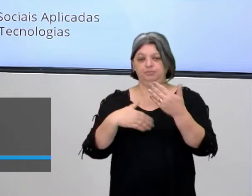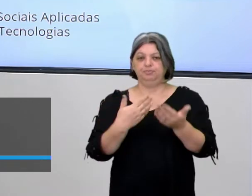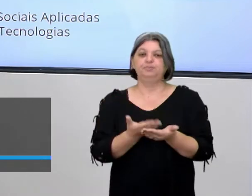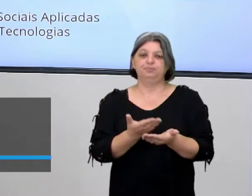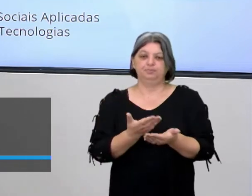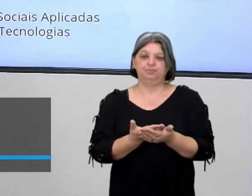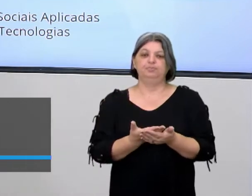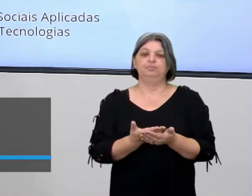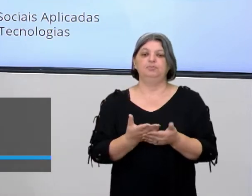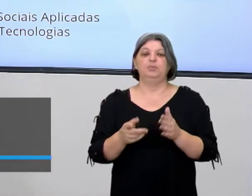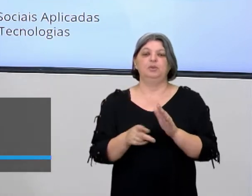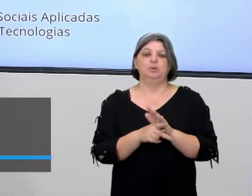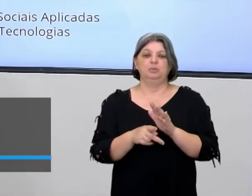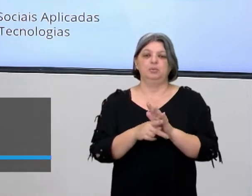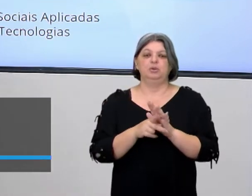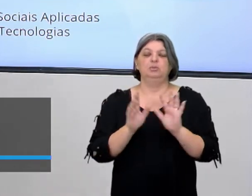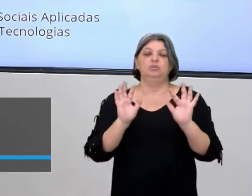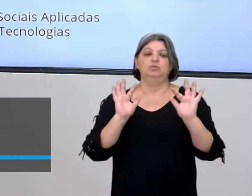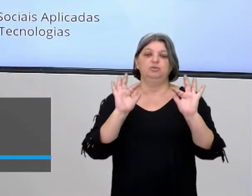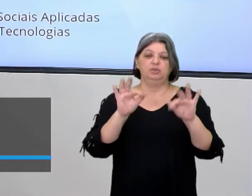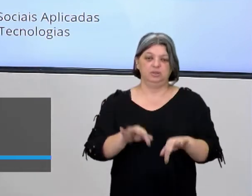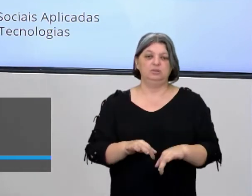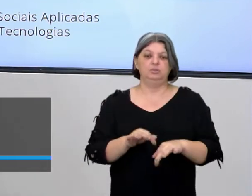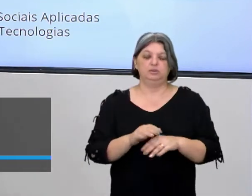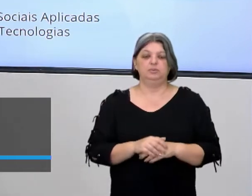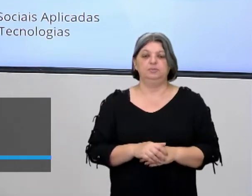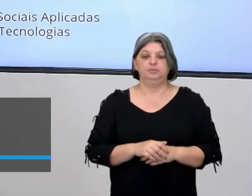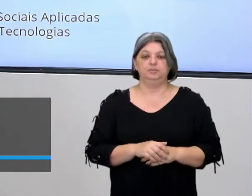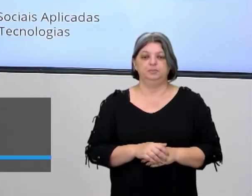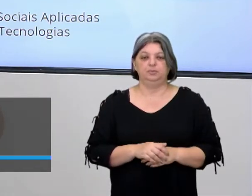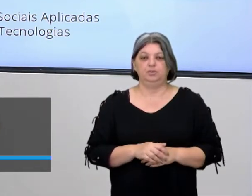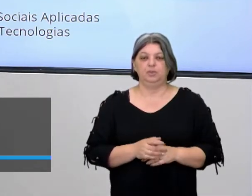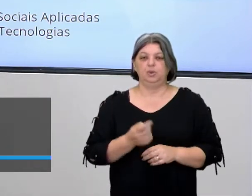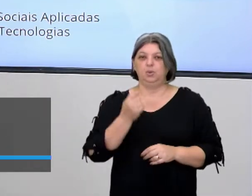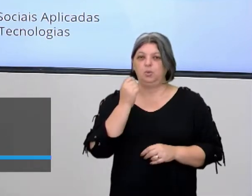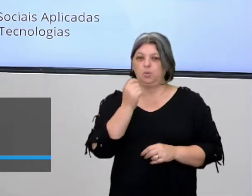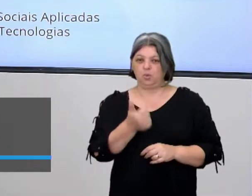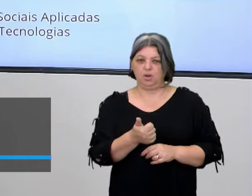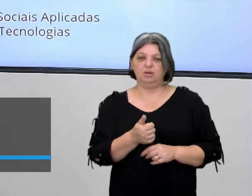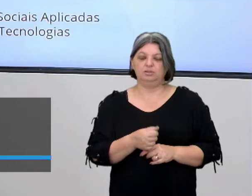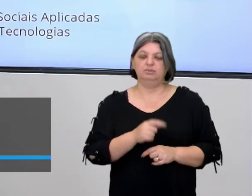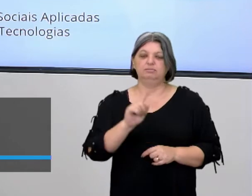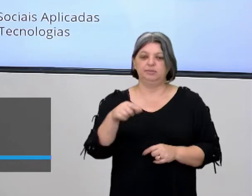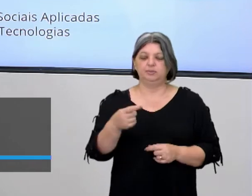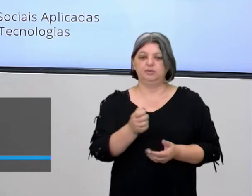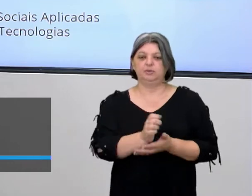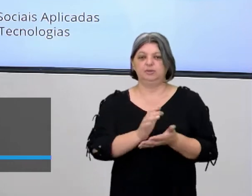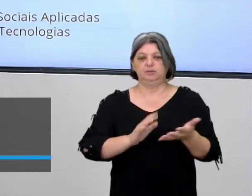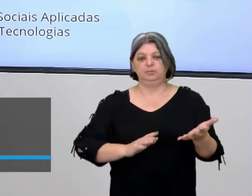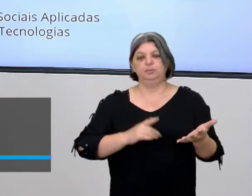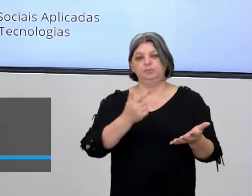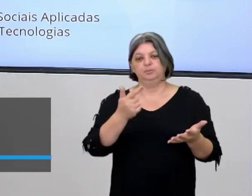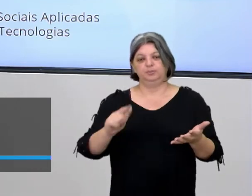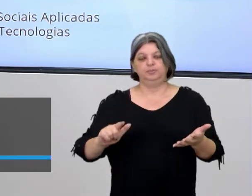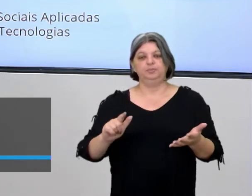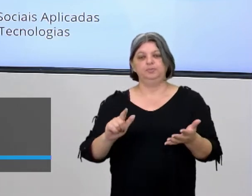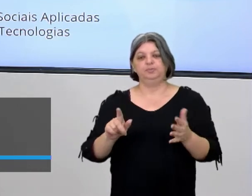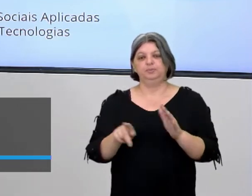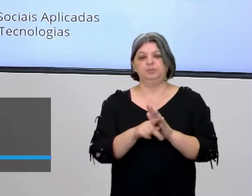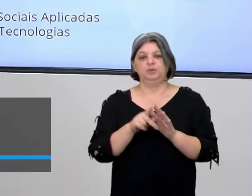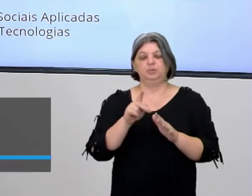na aula de sistematização, tá ok? E daqui a pouco a gente já passa para mais uma atividade, para a próxima atividade integrada,